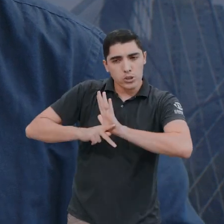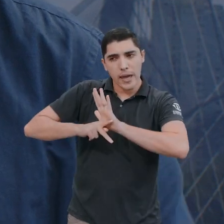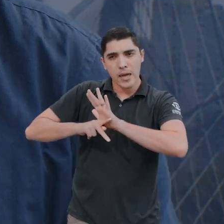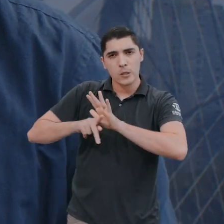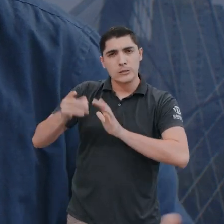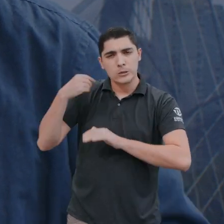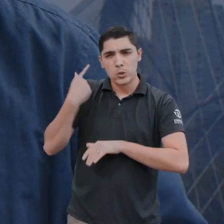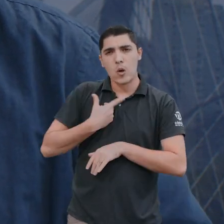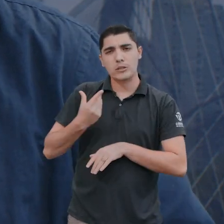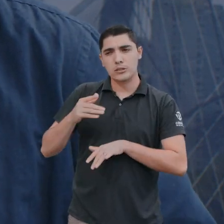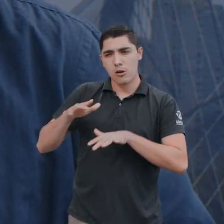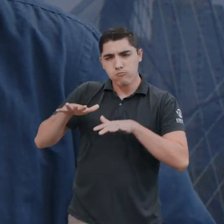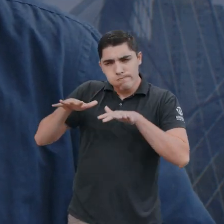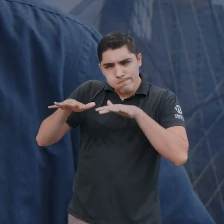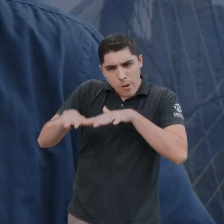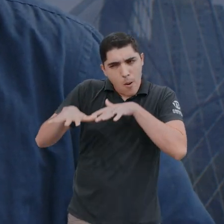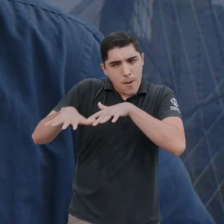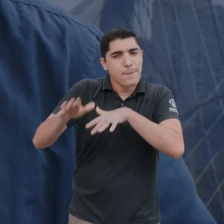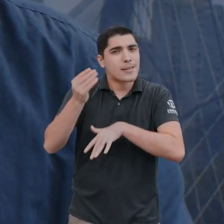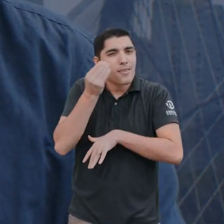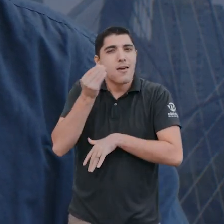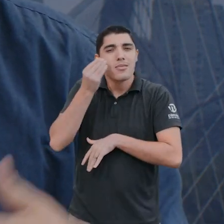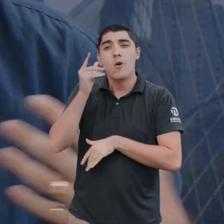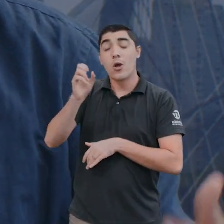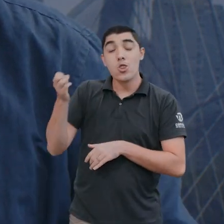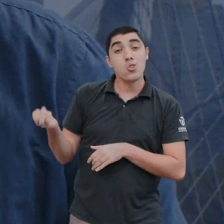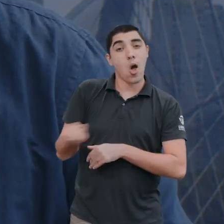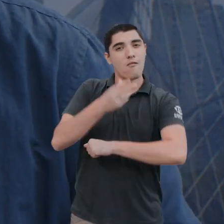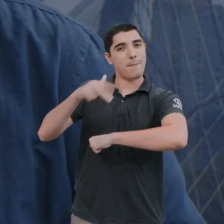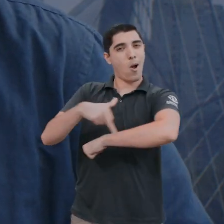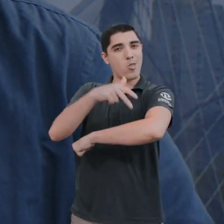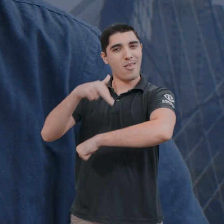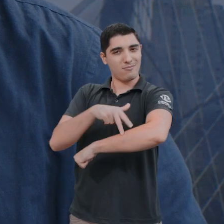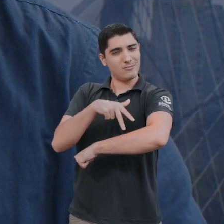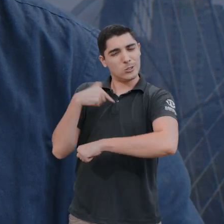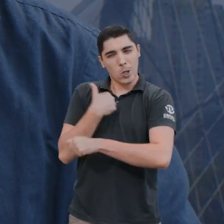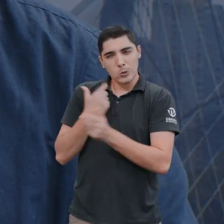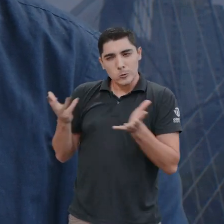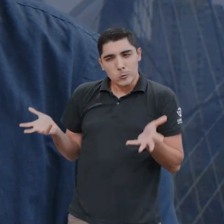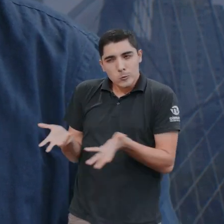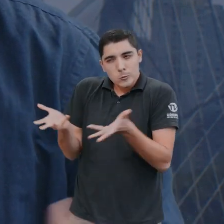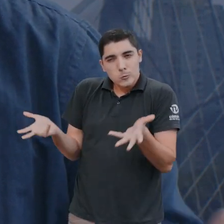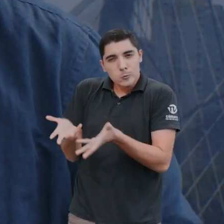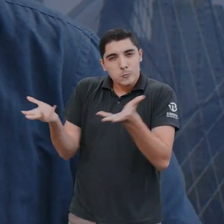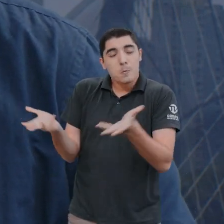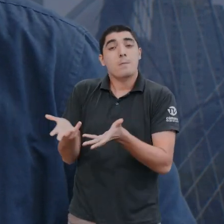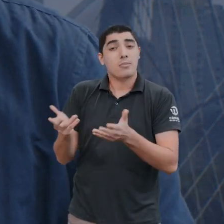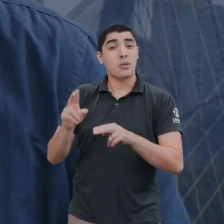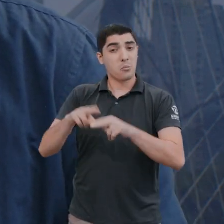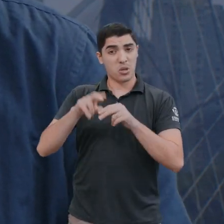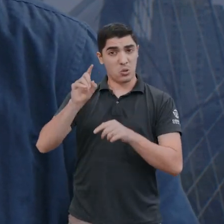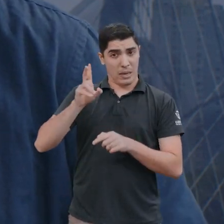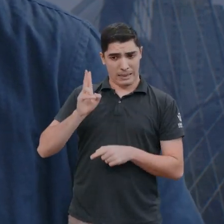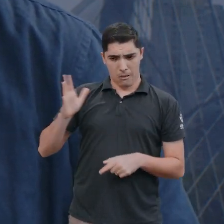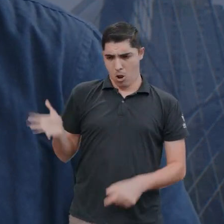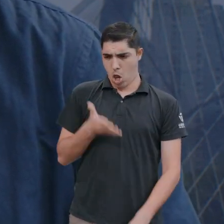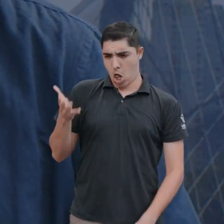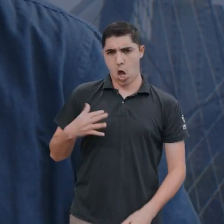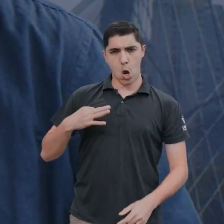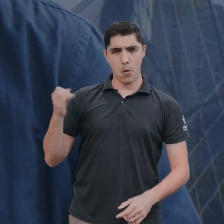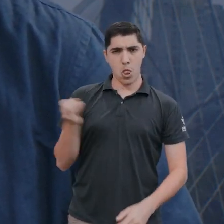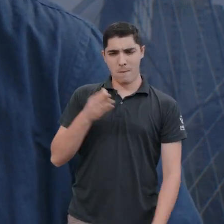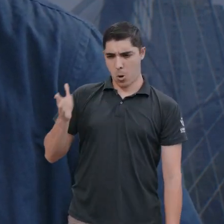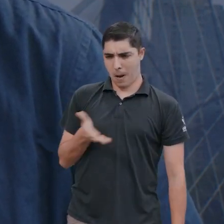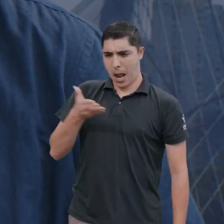uma produção exacerbada. Então, não é uma moda desenfreadamente, que produz desenfreadamente, né? Então, é uma moda que